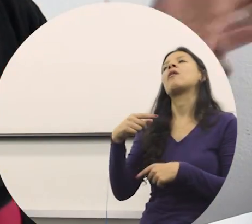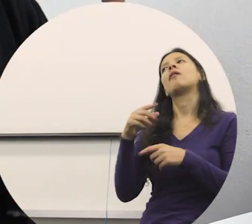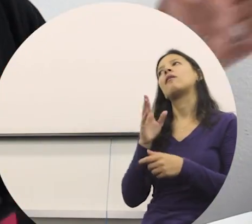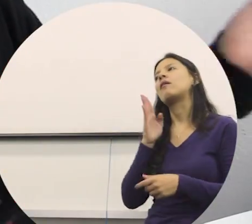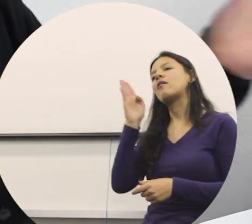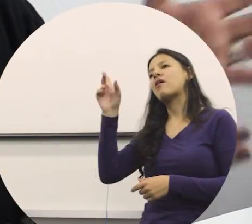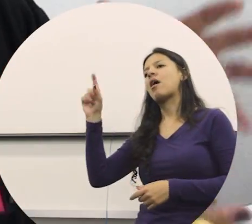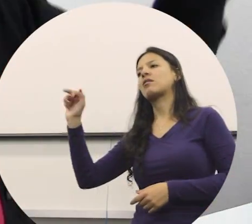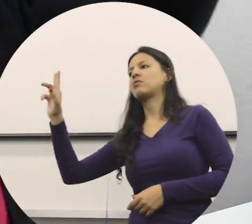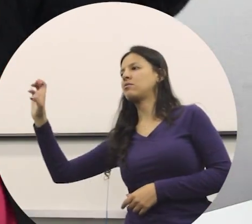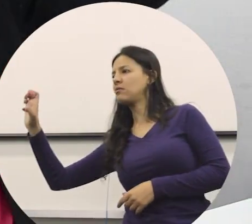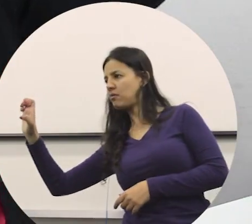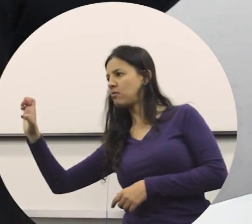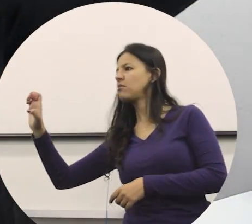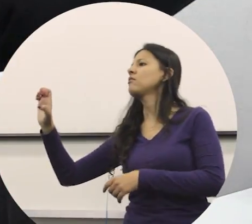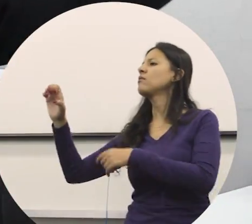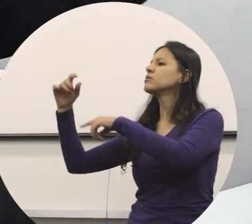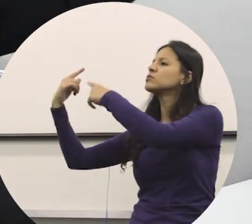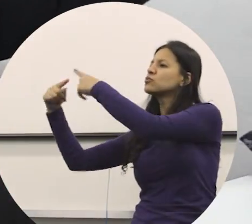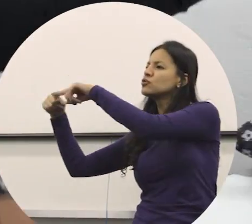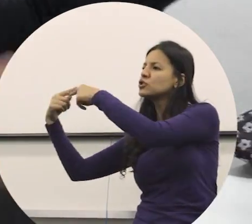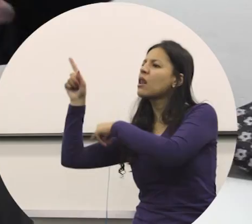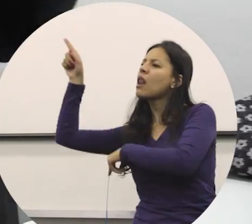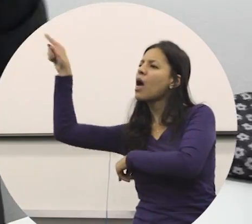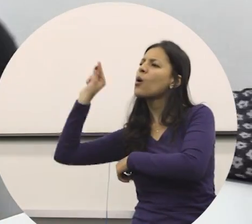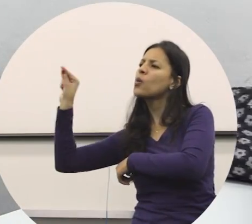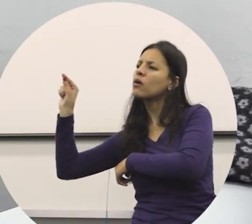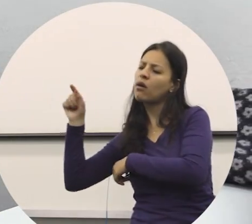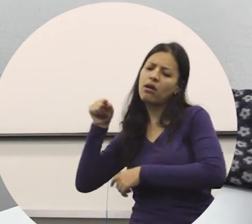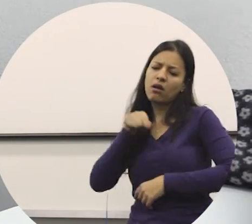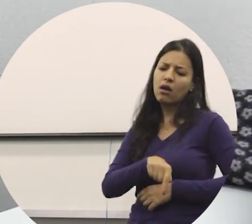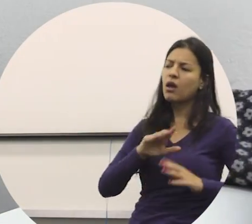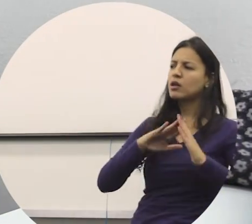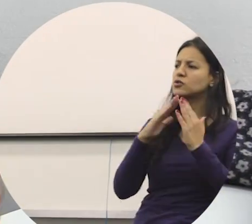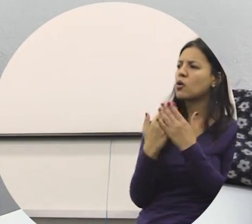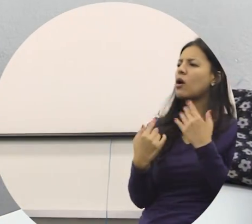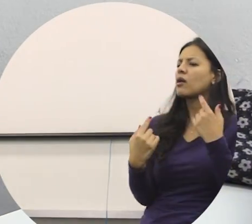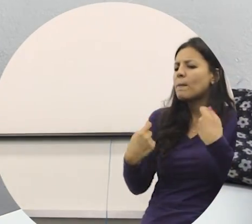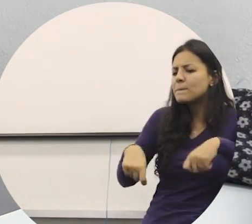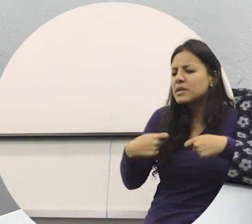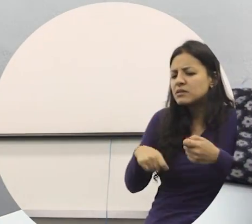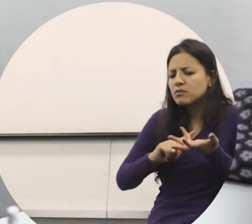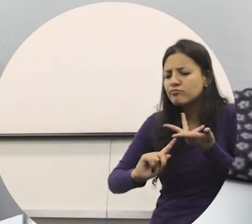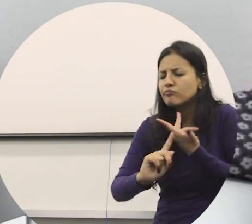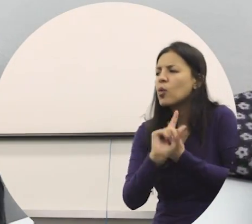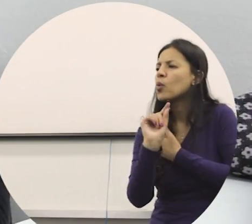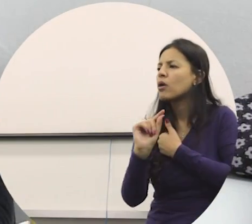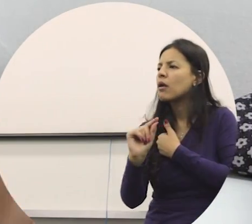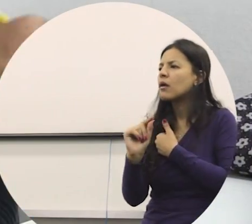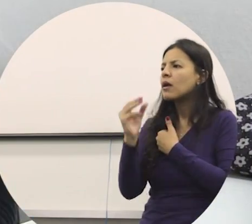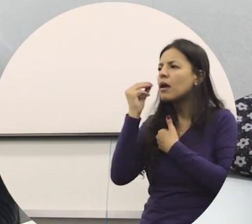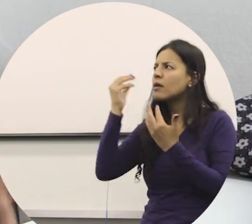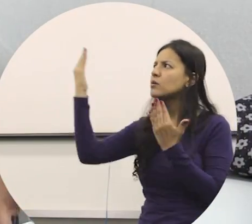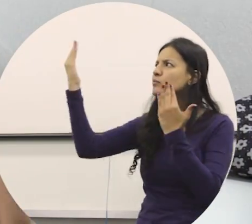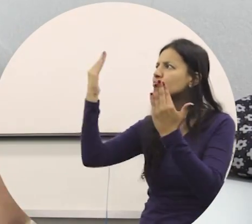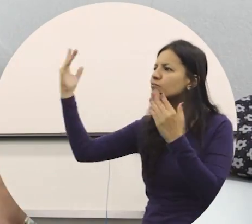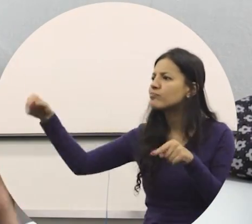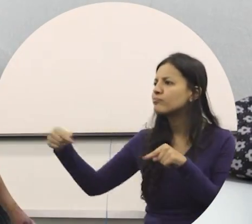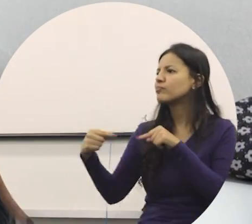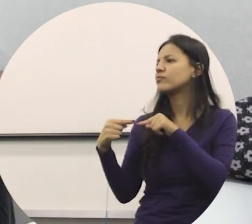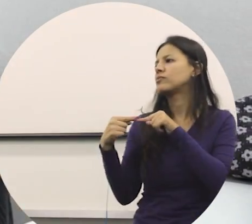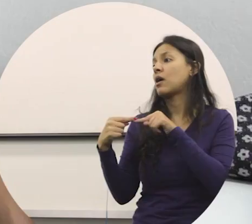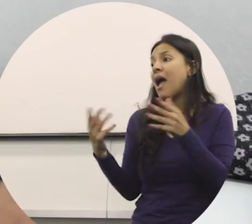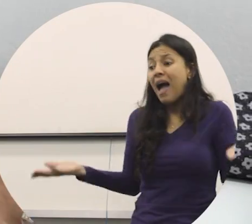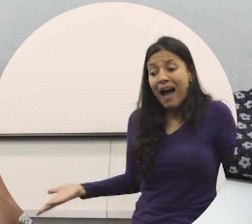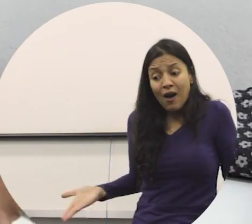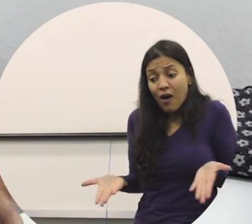esse caminho, né, do que está sendo discutido na diretoria de ensino e o que a gente tem de necessidade na escola. E eu penso que esse momento é